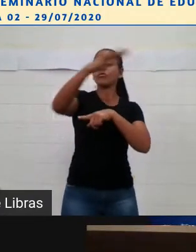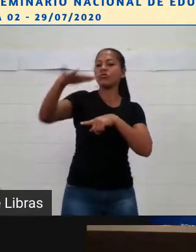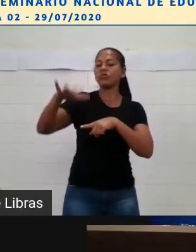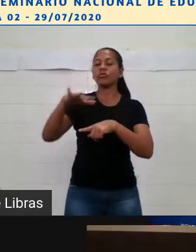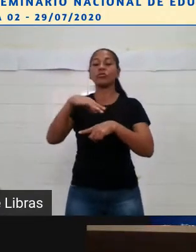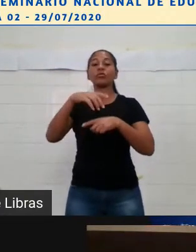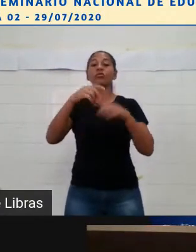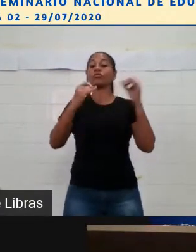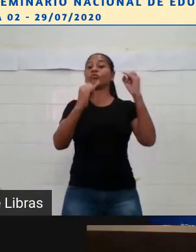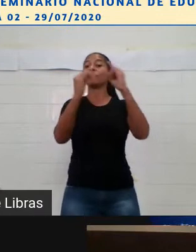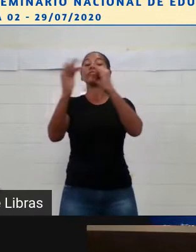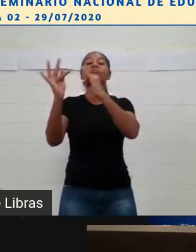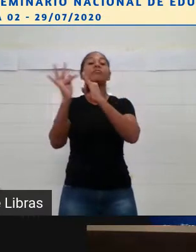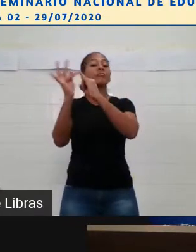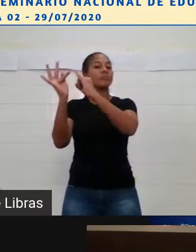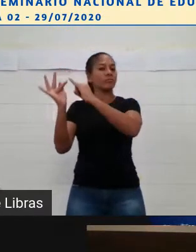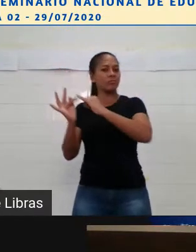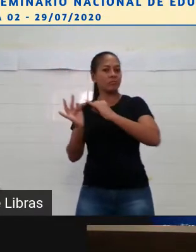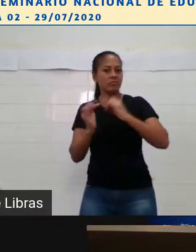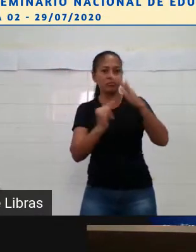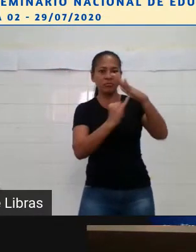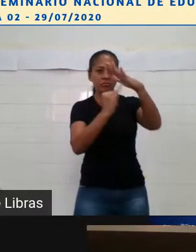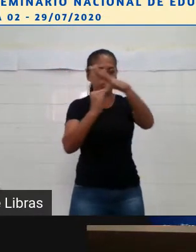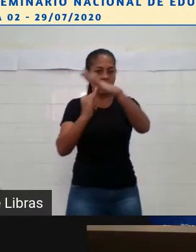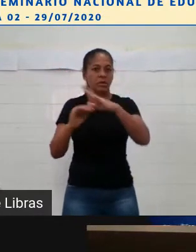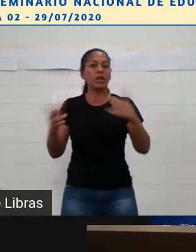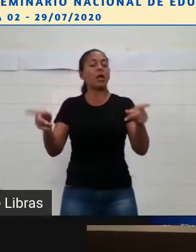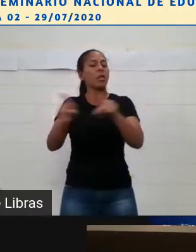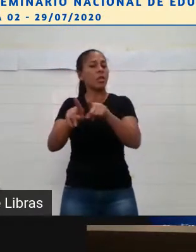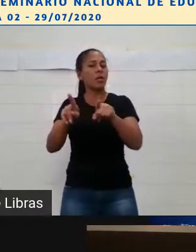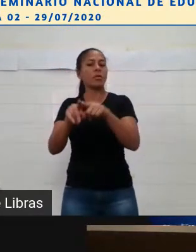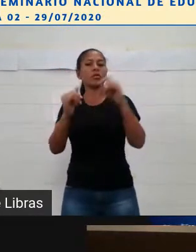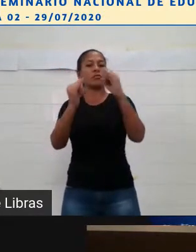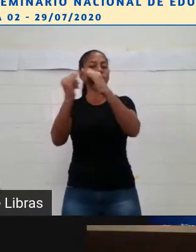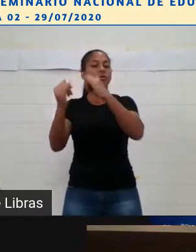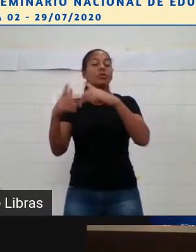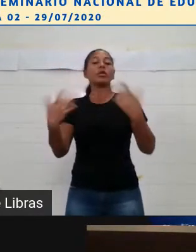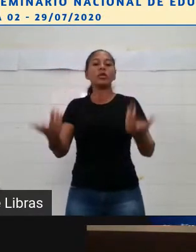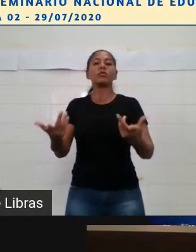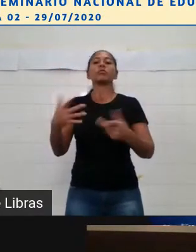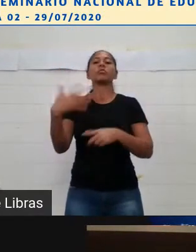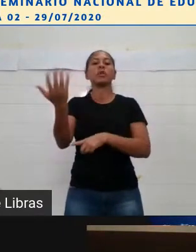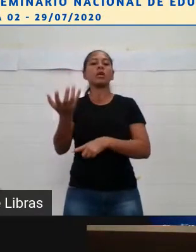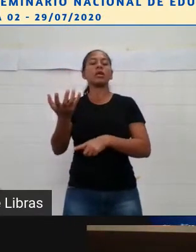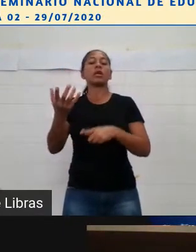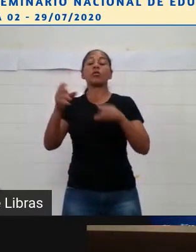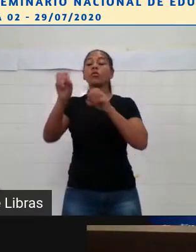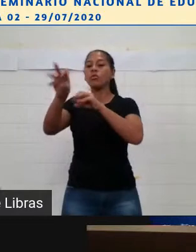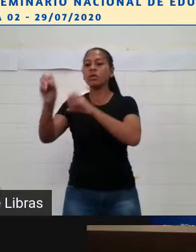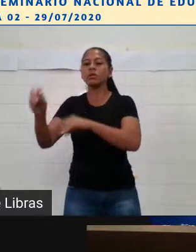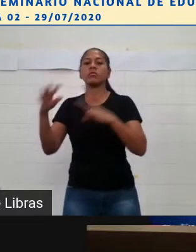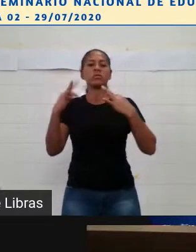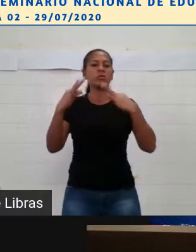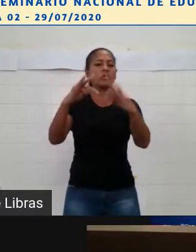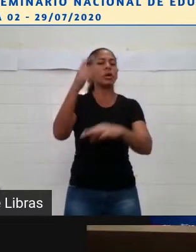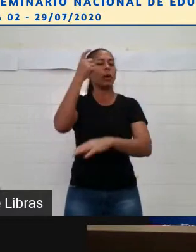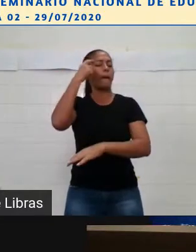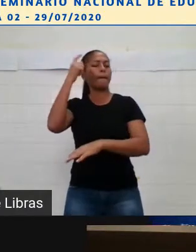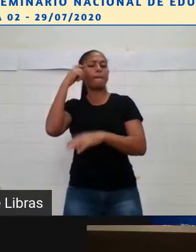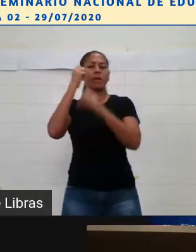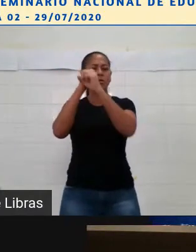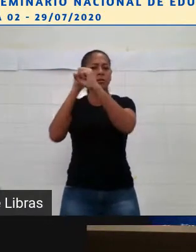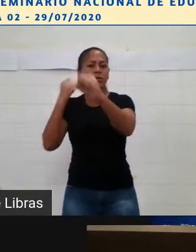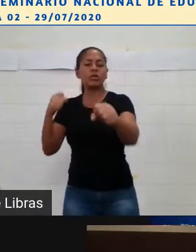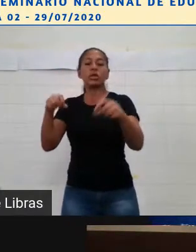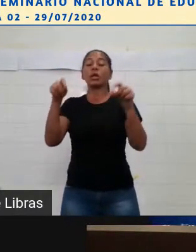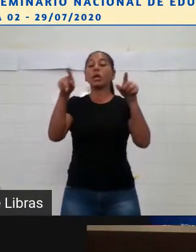institutos. Afinal de contas, o Instituto preza por um ensino que pense em tecnologias, que pense em engenharias, que pense em